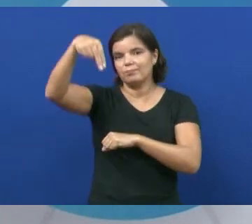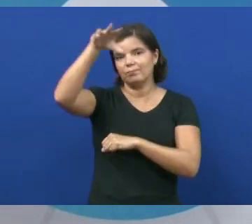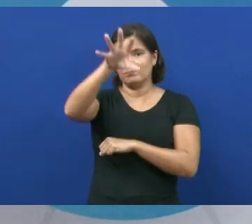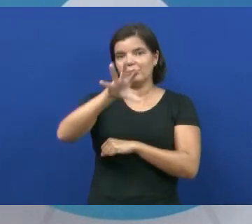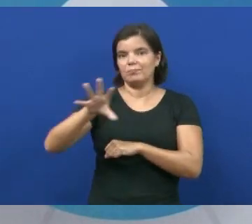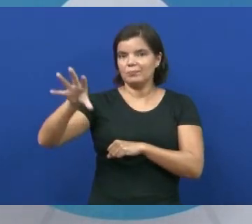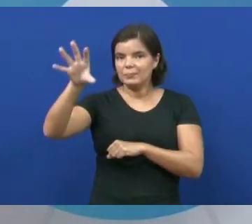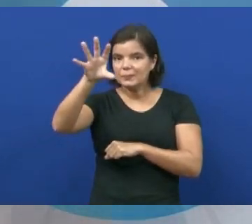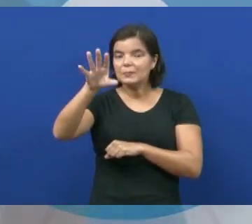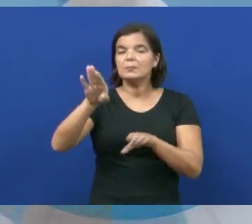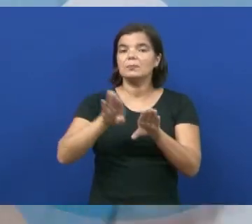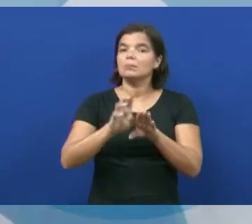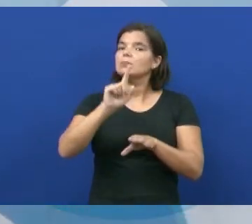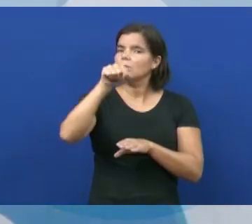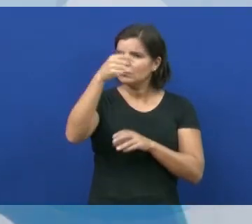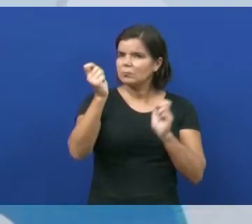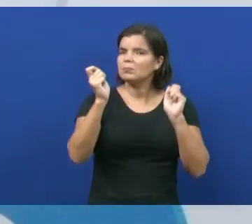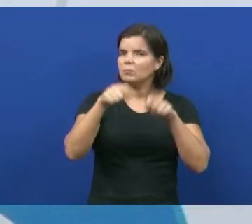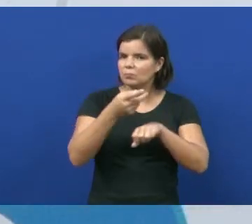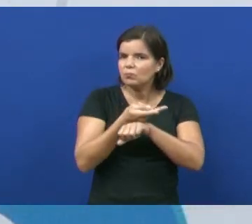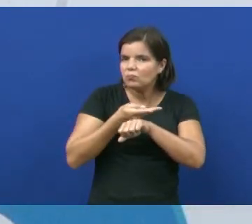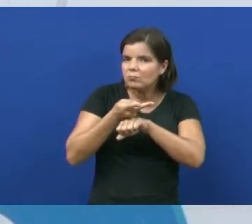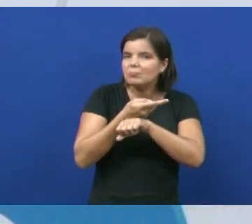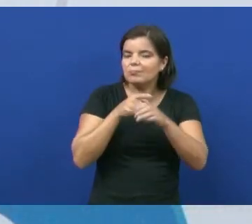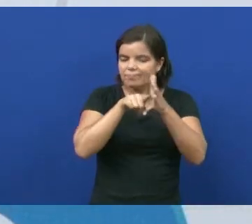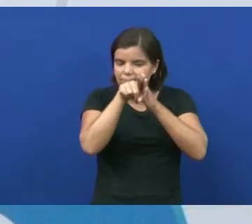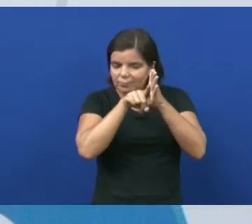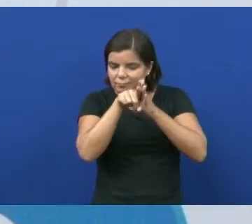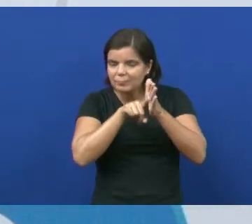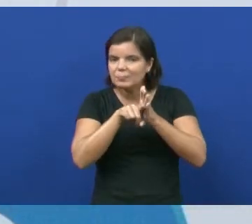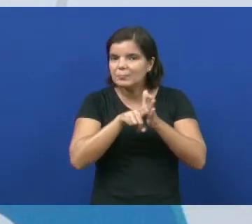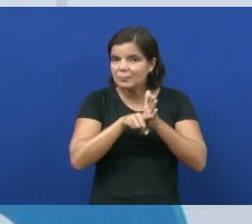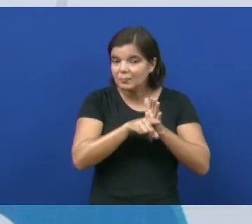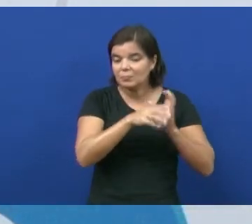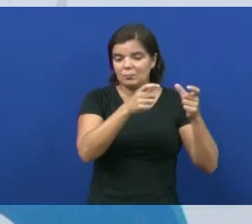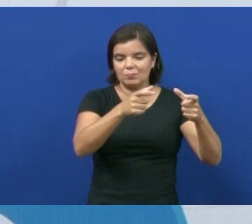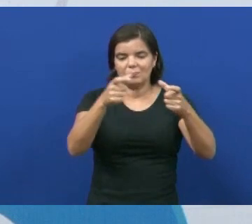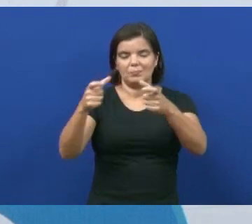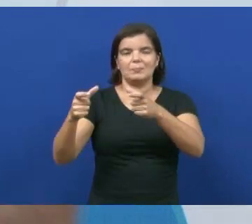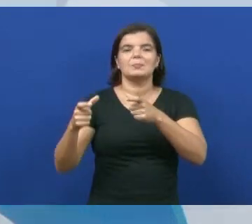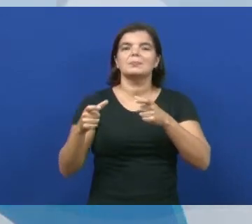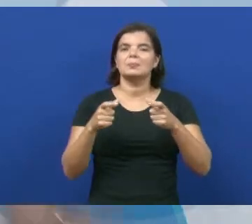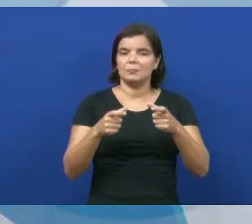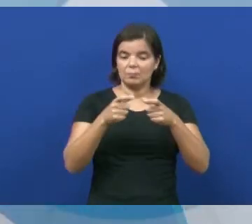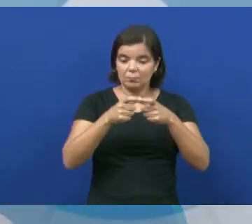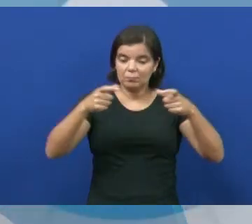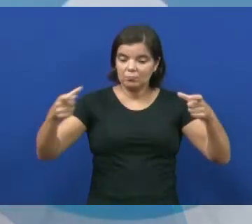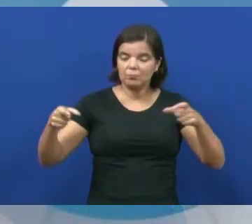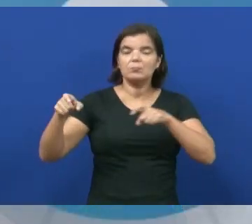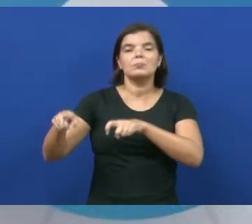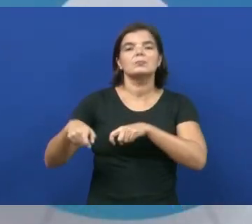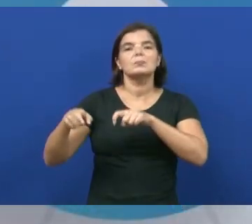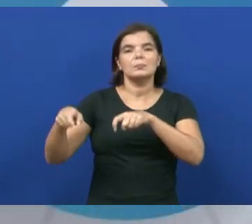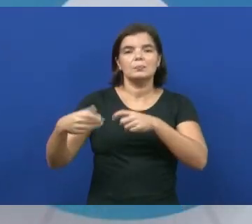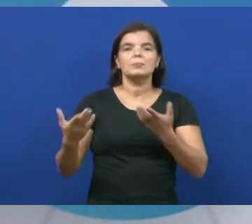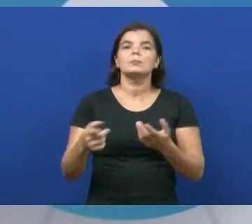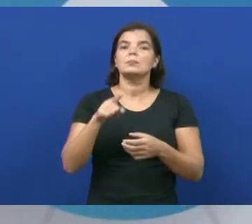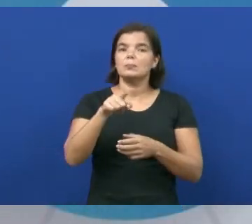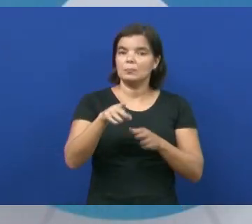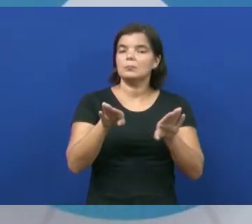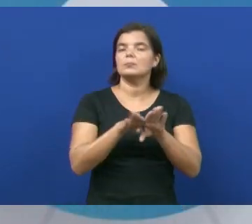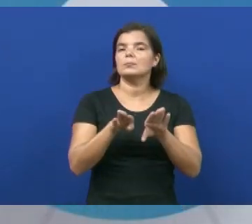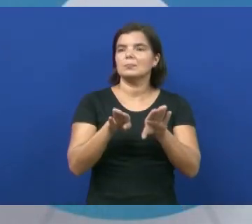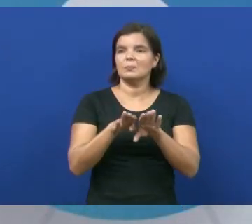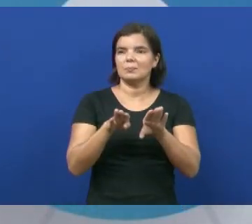tá, pessoal? E aí, depois, se vocês puderem procurar um pouco mais sobre essa região, tá, da expansão da fronteira agrícola, essa